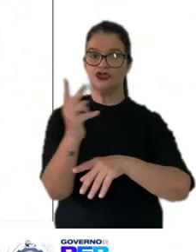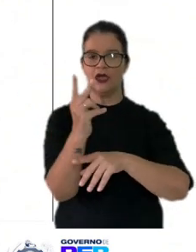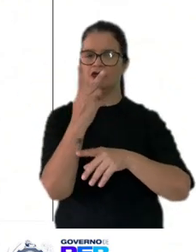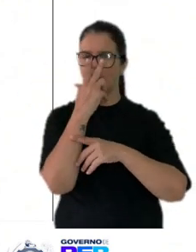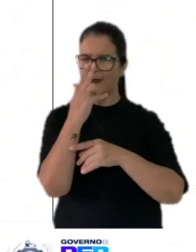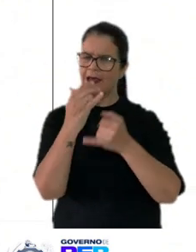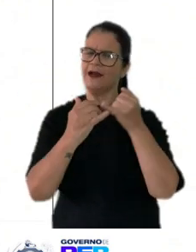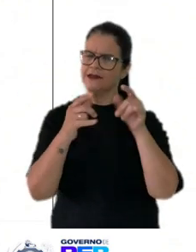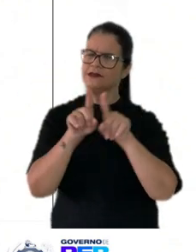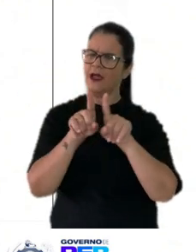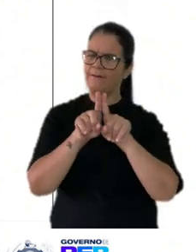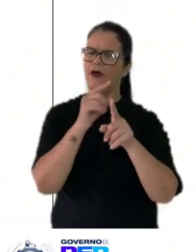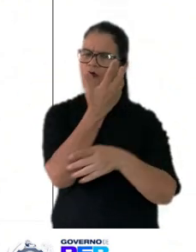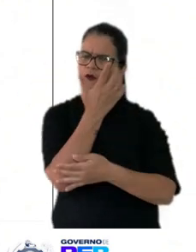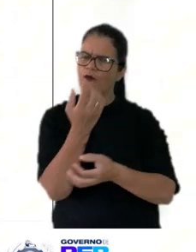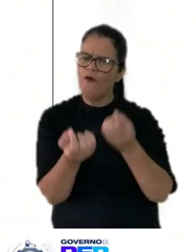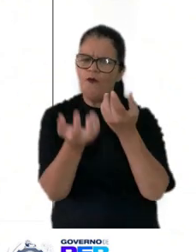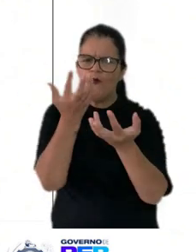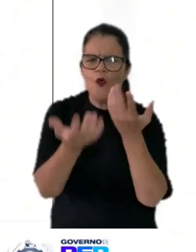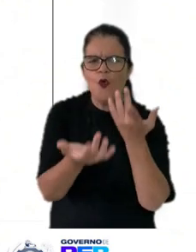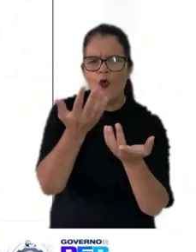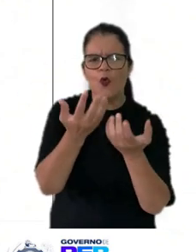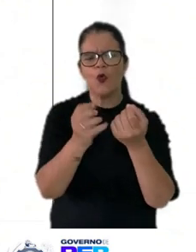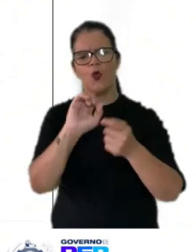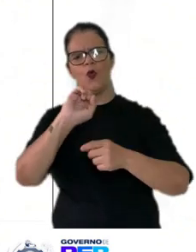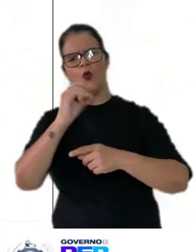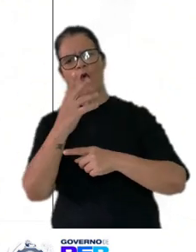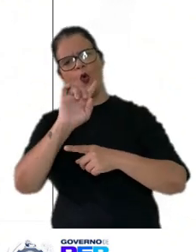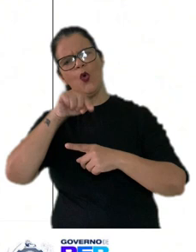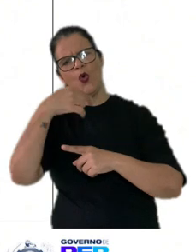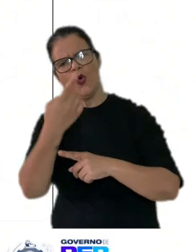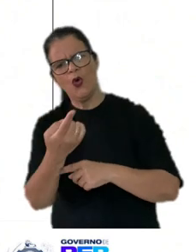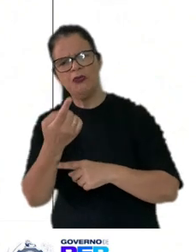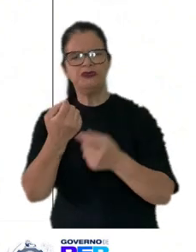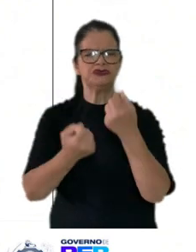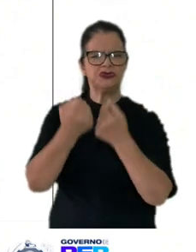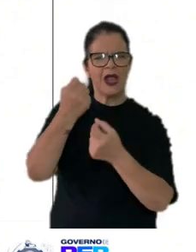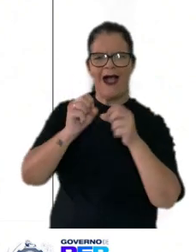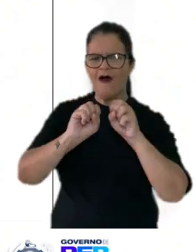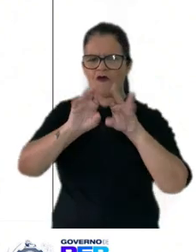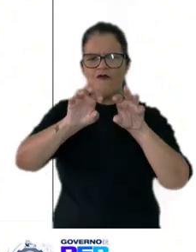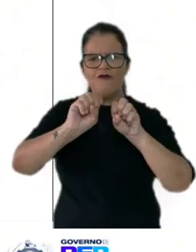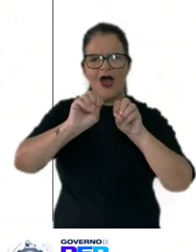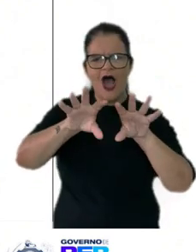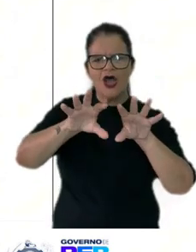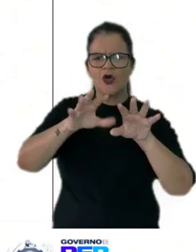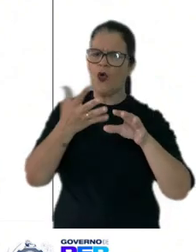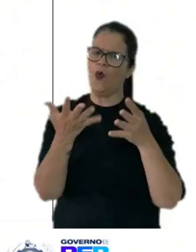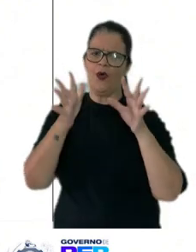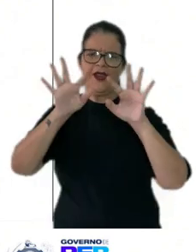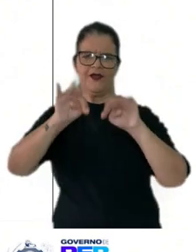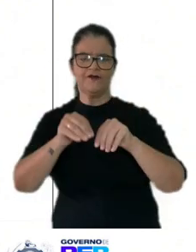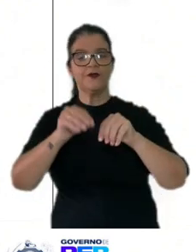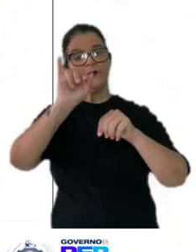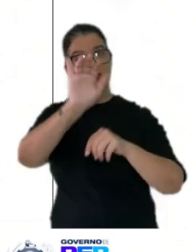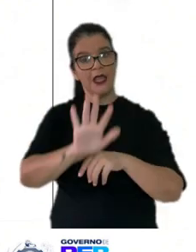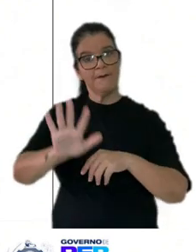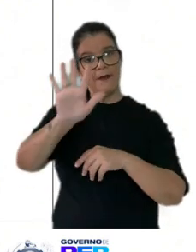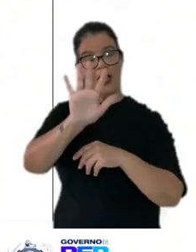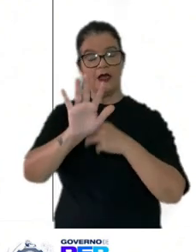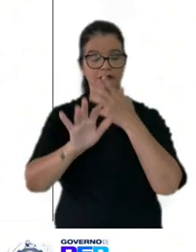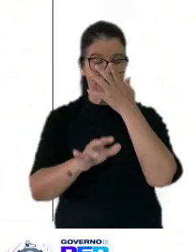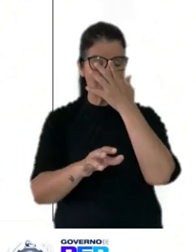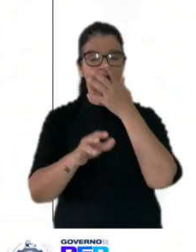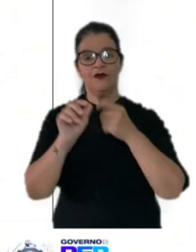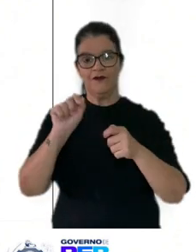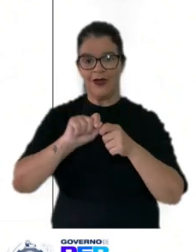fogo ou outros uns carros faróis enfim essas imagens fazem com